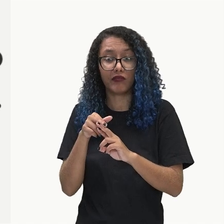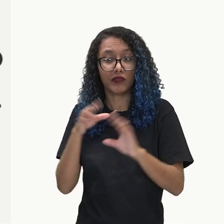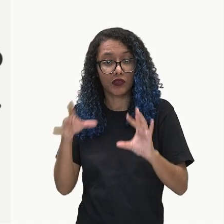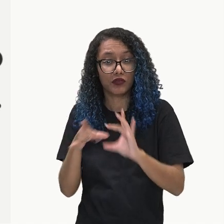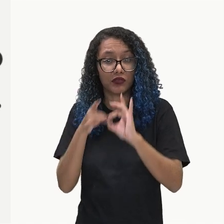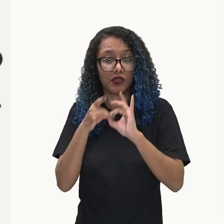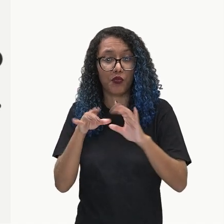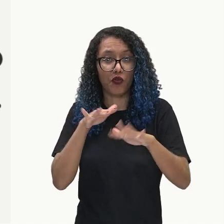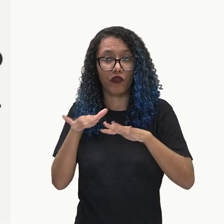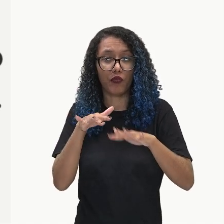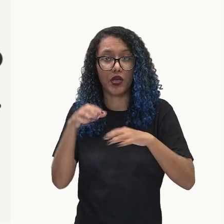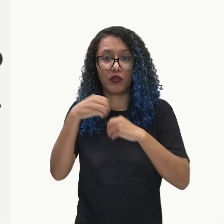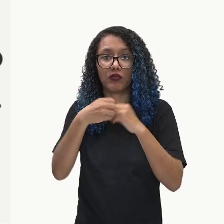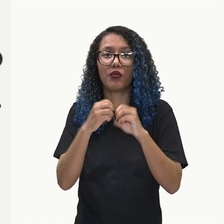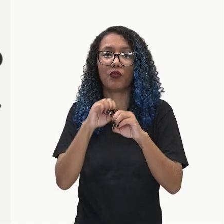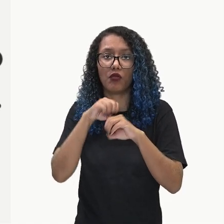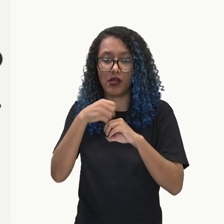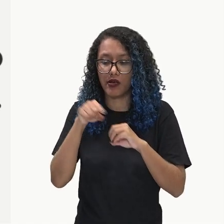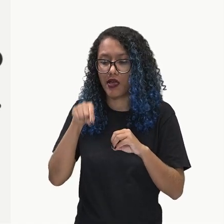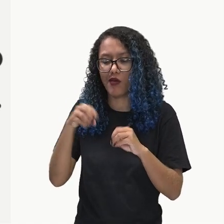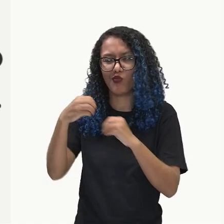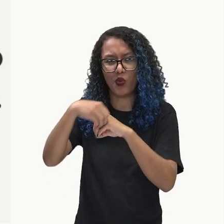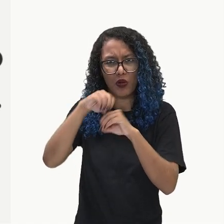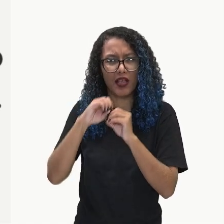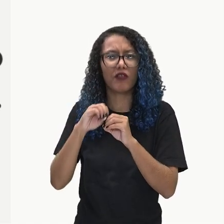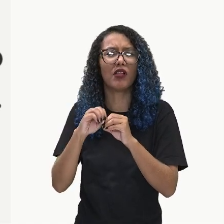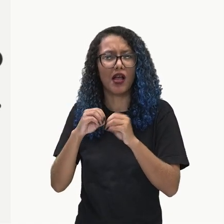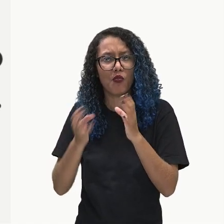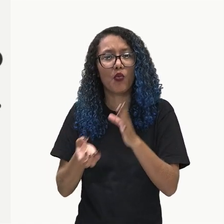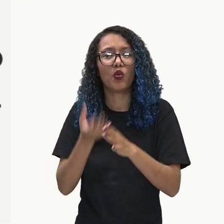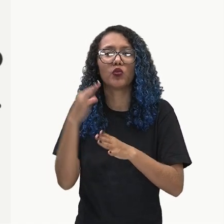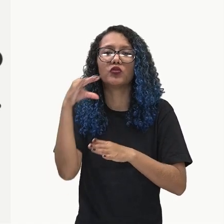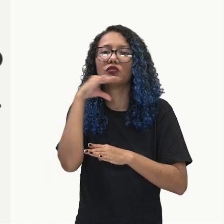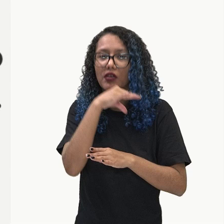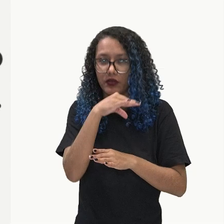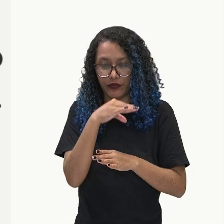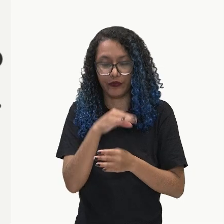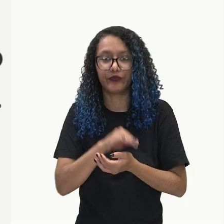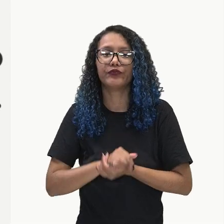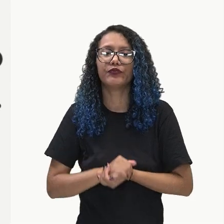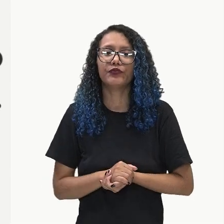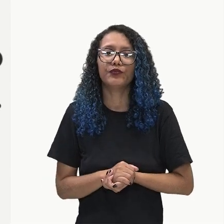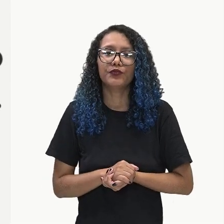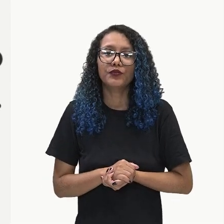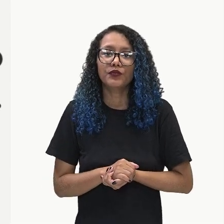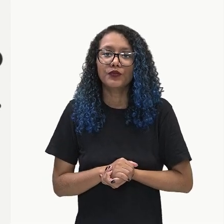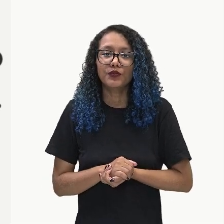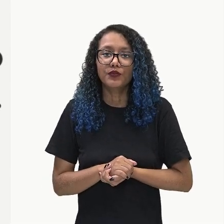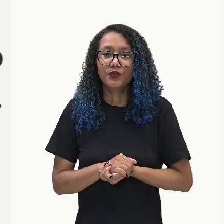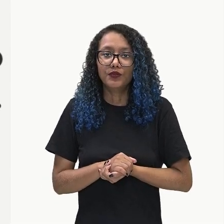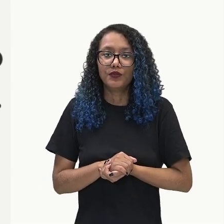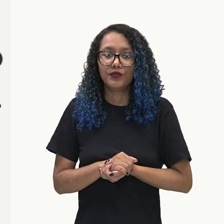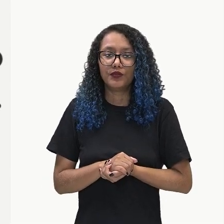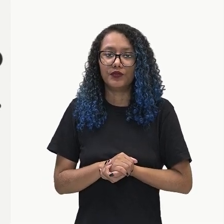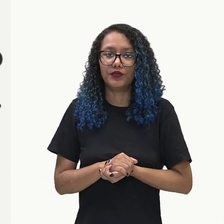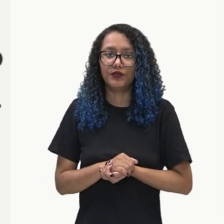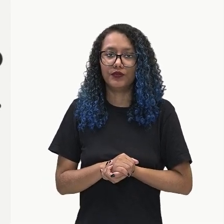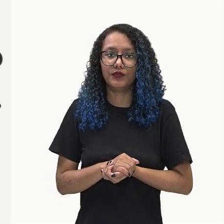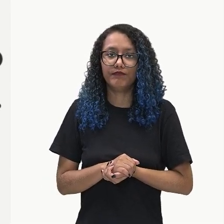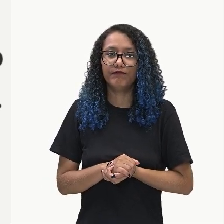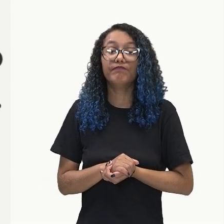moléculas, que elas é que vão produzir o calor, certo? Então, no Sistema Internacional